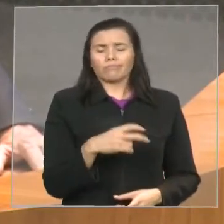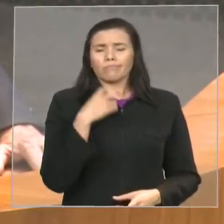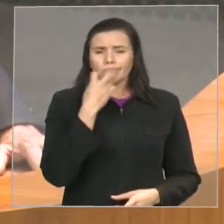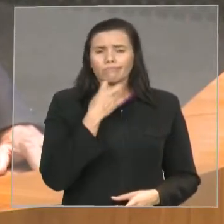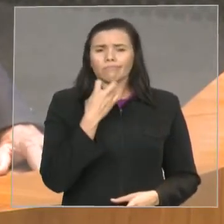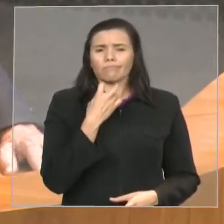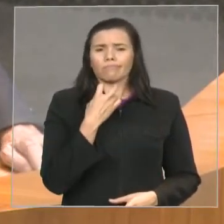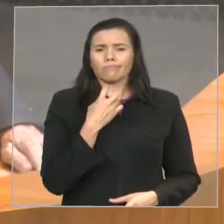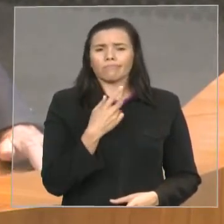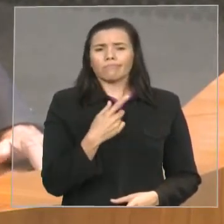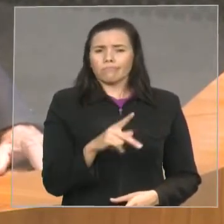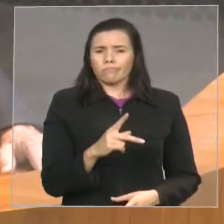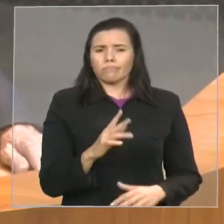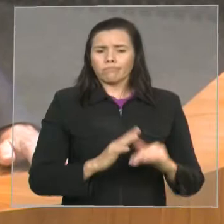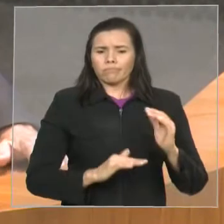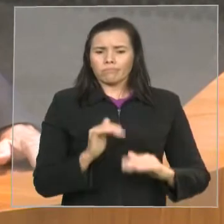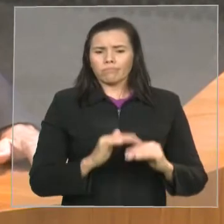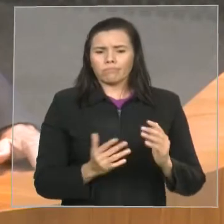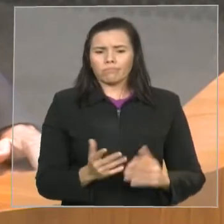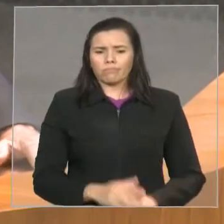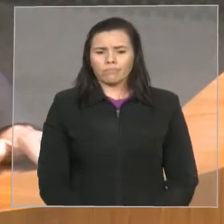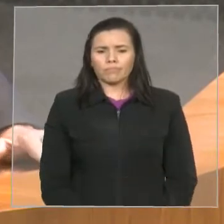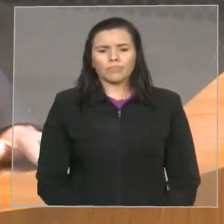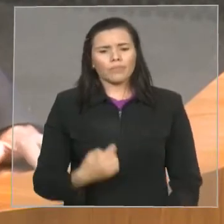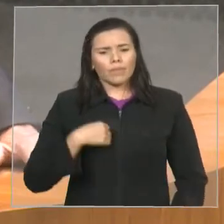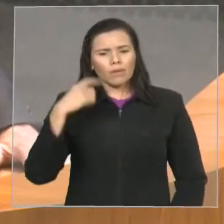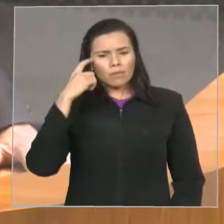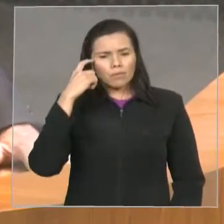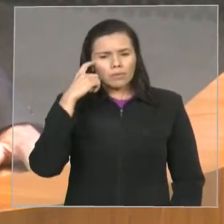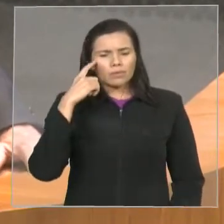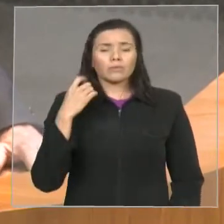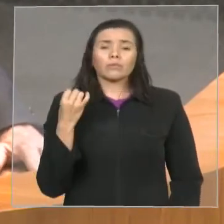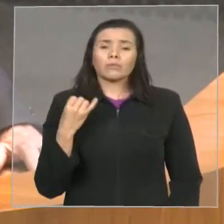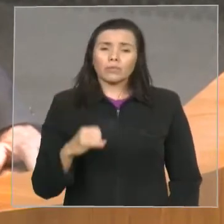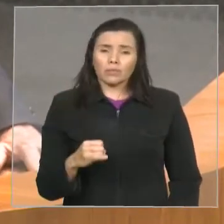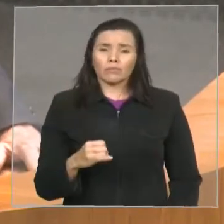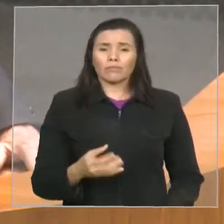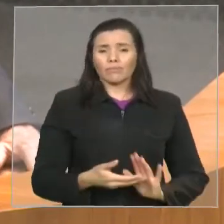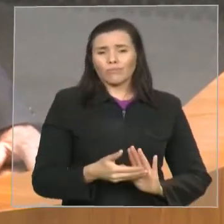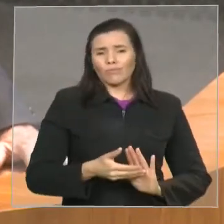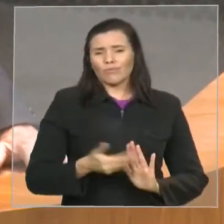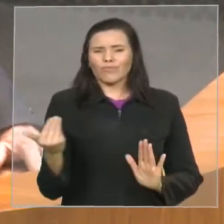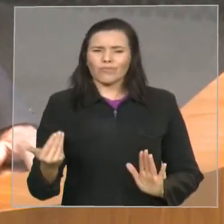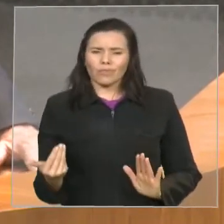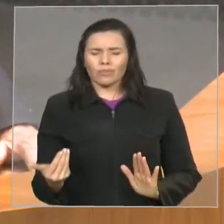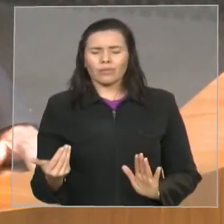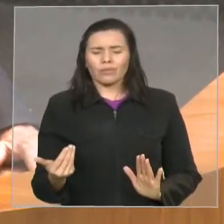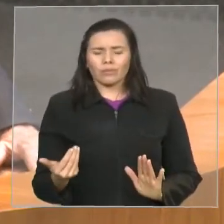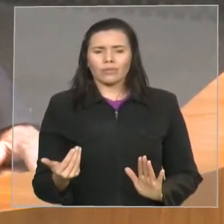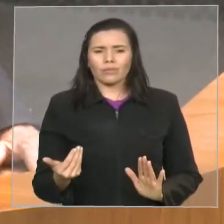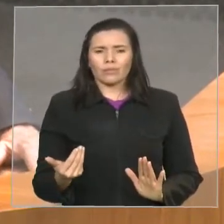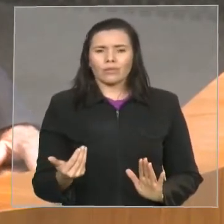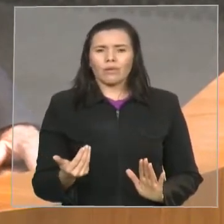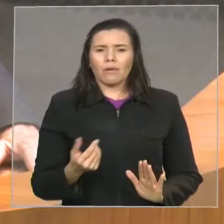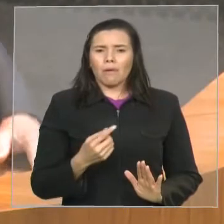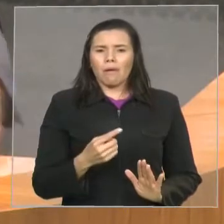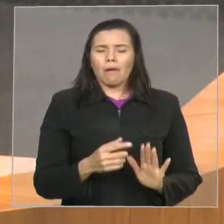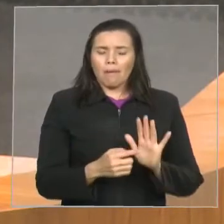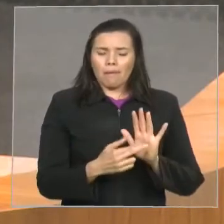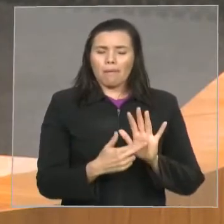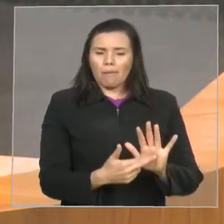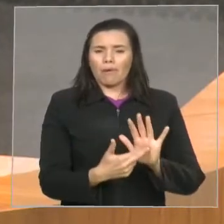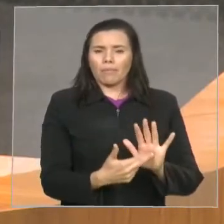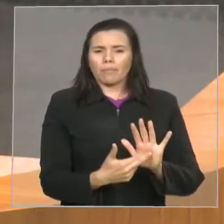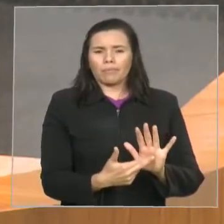Civil é a gente voltar a 50 anos passado, é voltar atrás. Em pleno